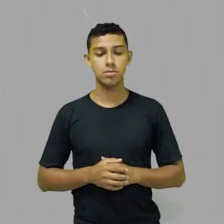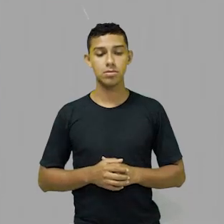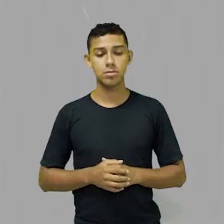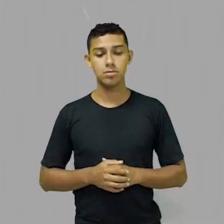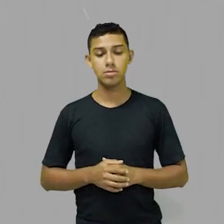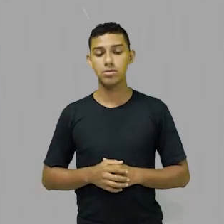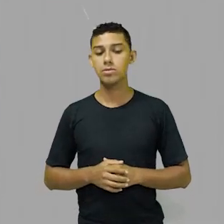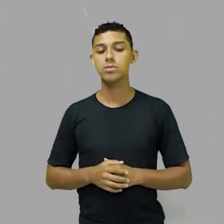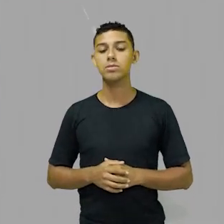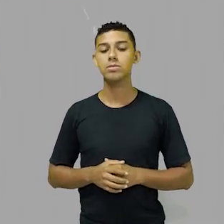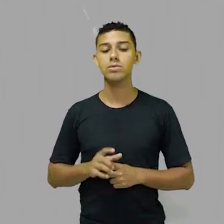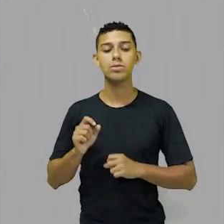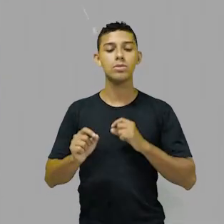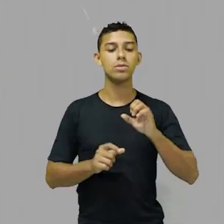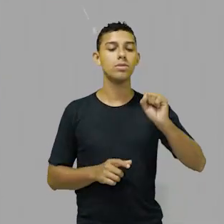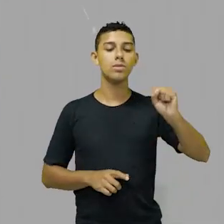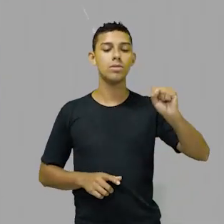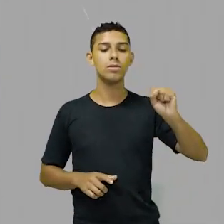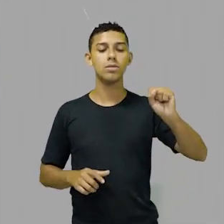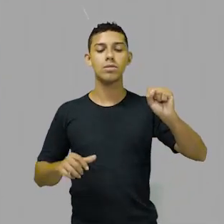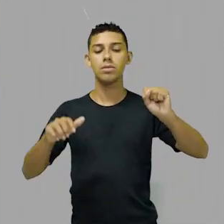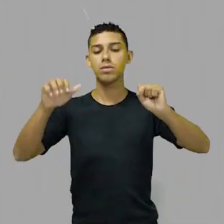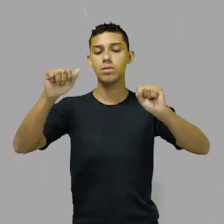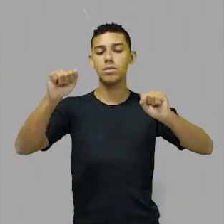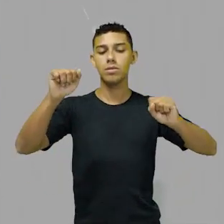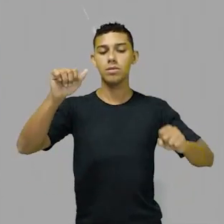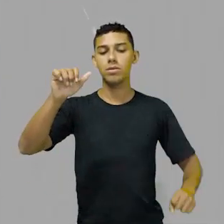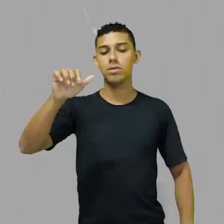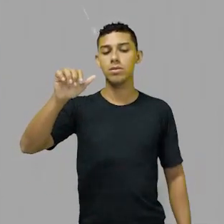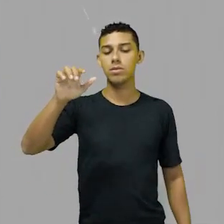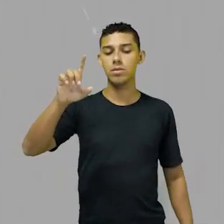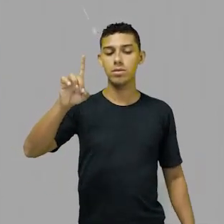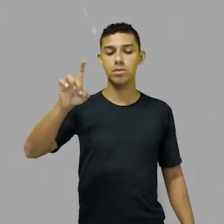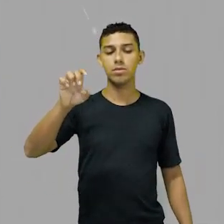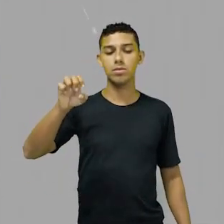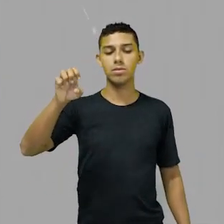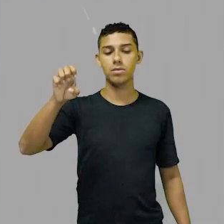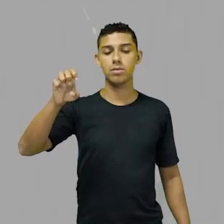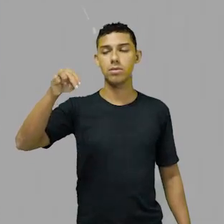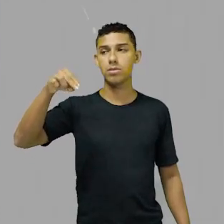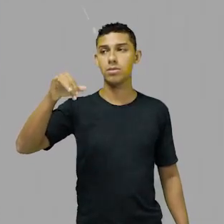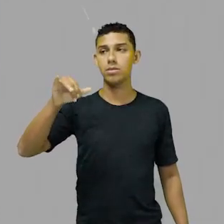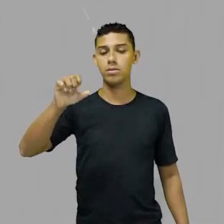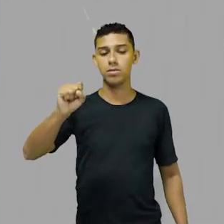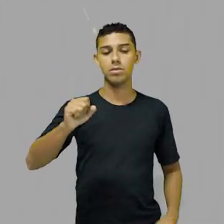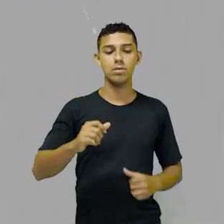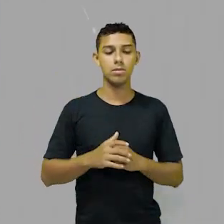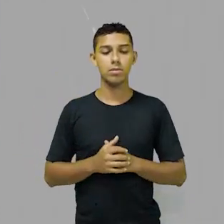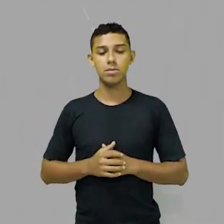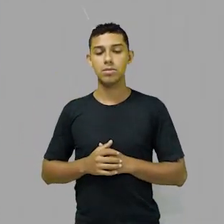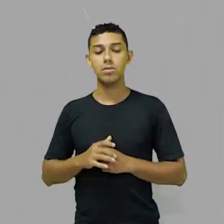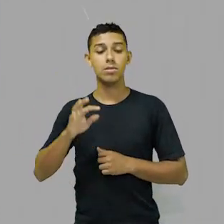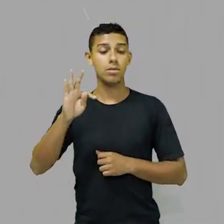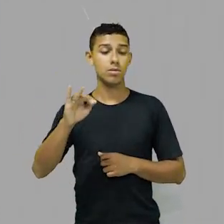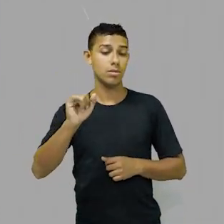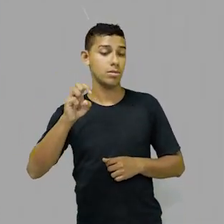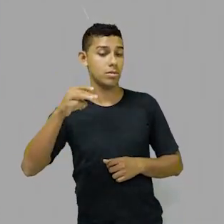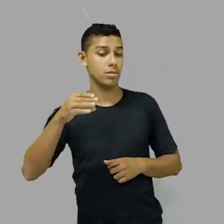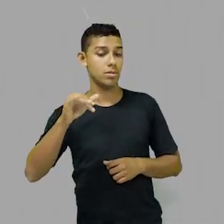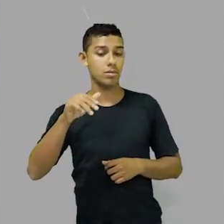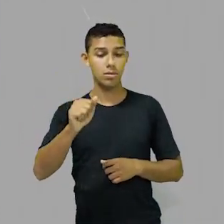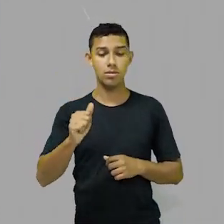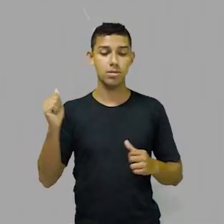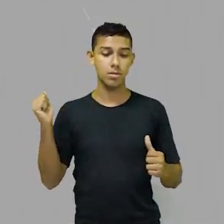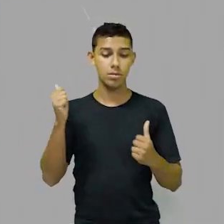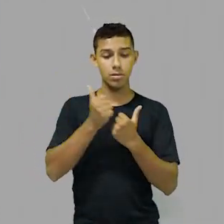o que é o S? O S está dizendo que ele funciona como se fosse uma timina. Então, a gente só